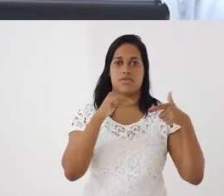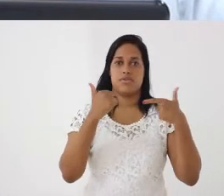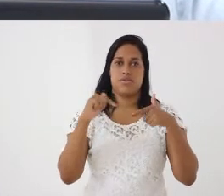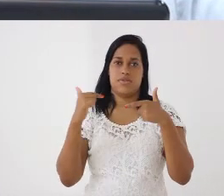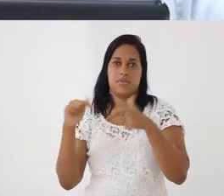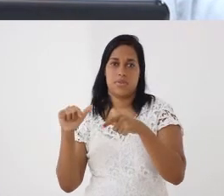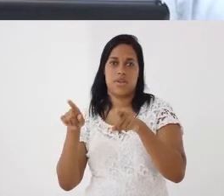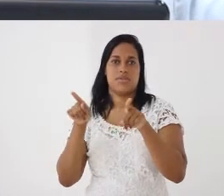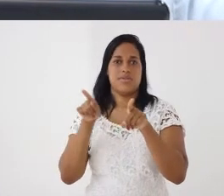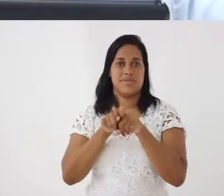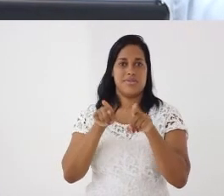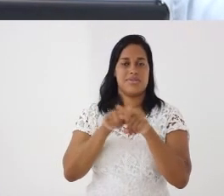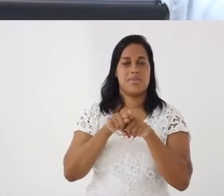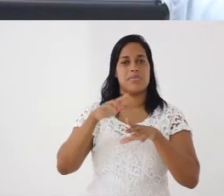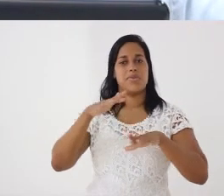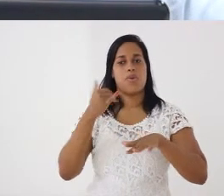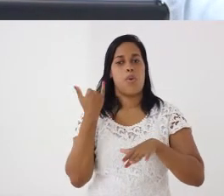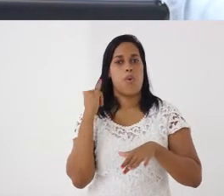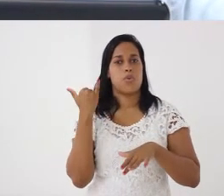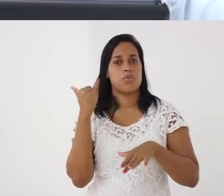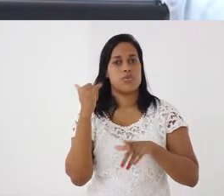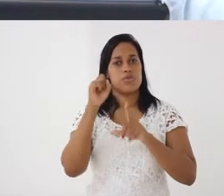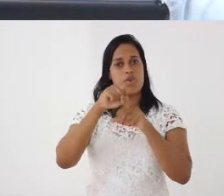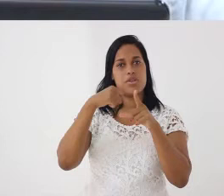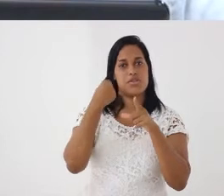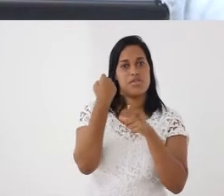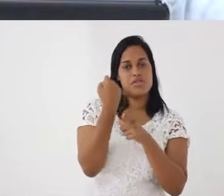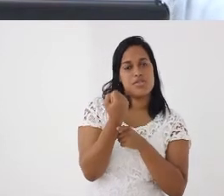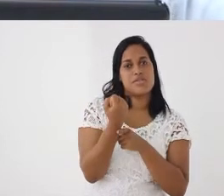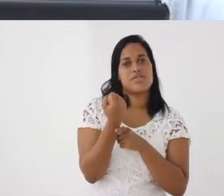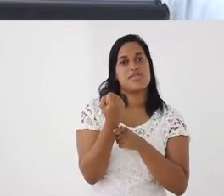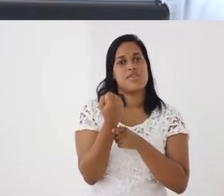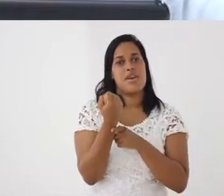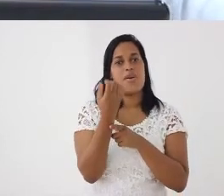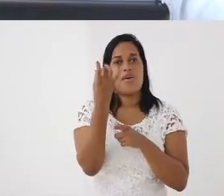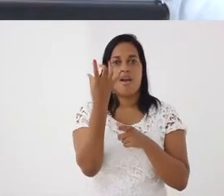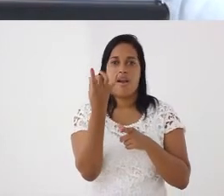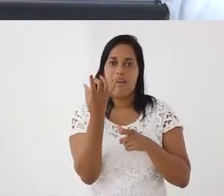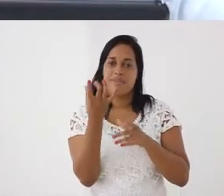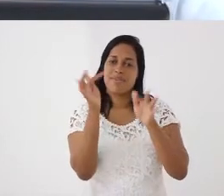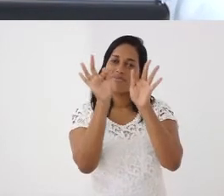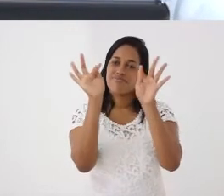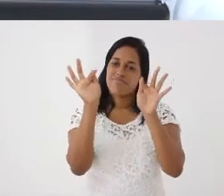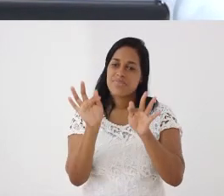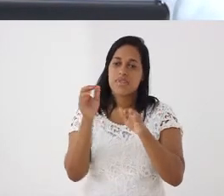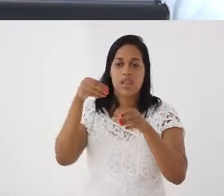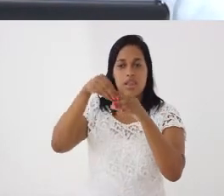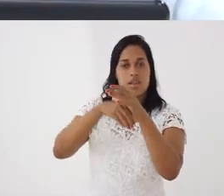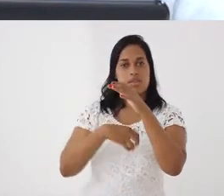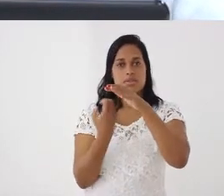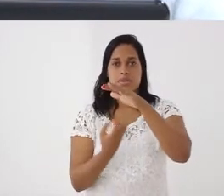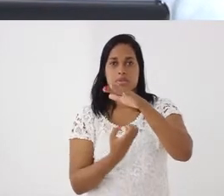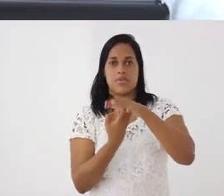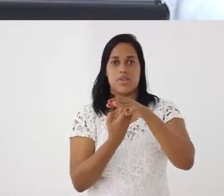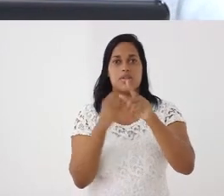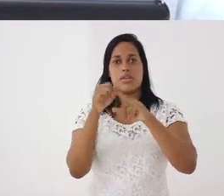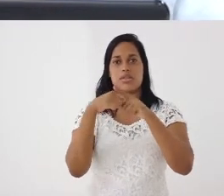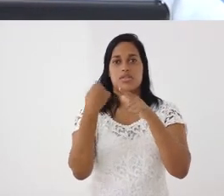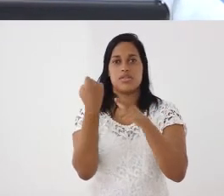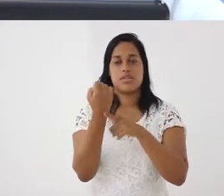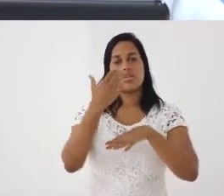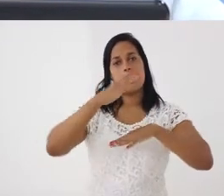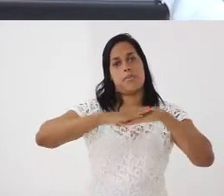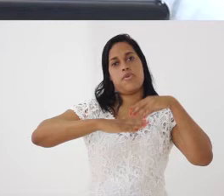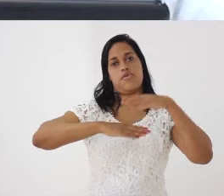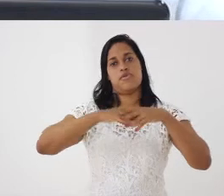ou seja, o balanço social vai contemplar todos os aspectos formais de uma organização associado aos